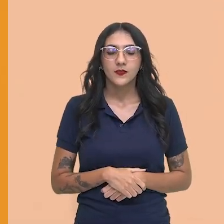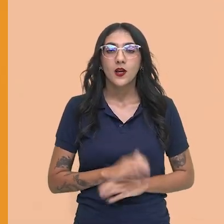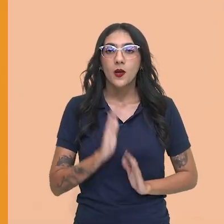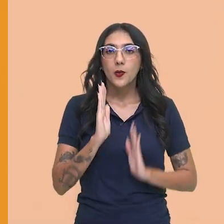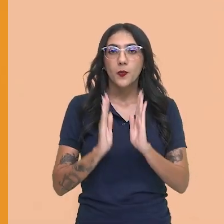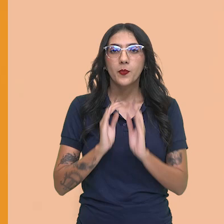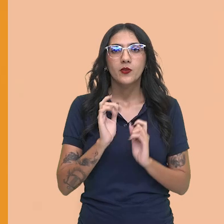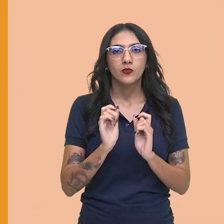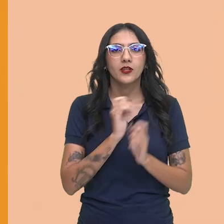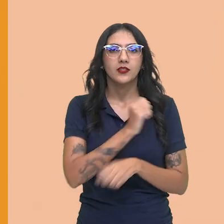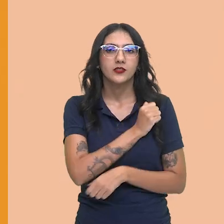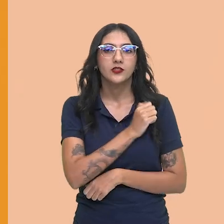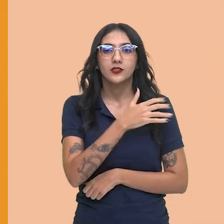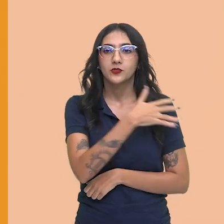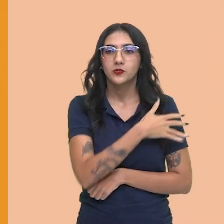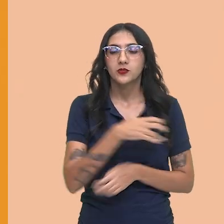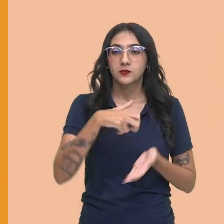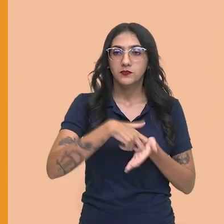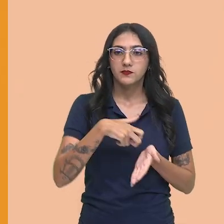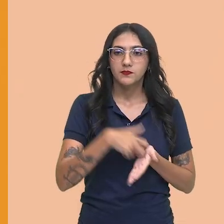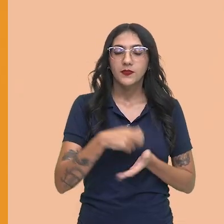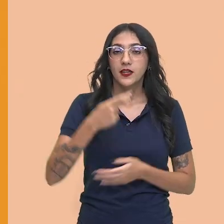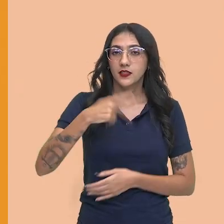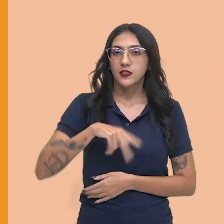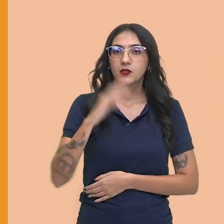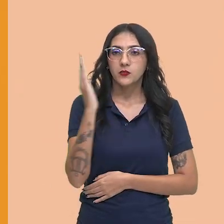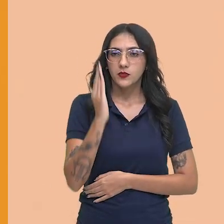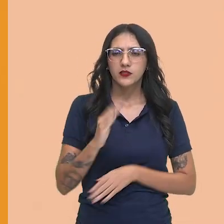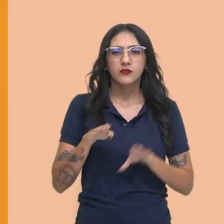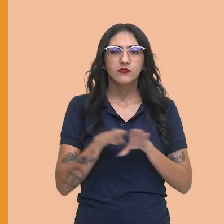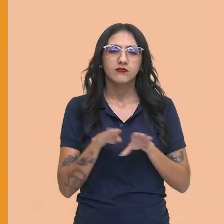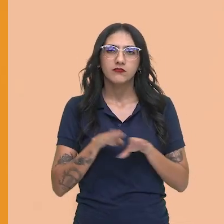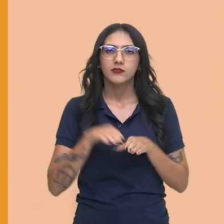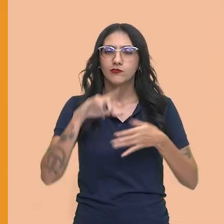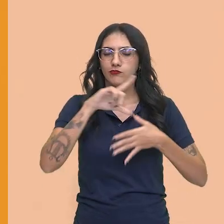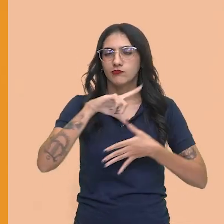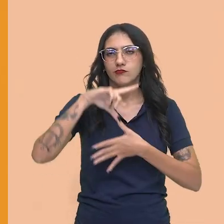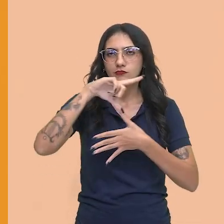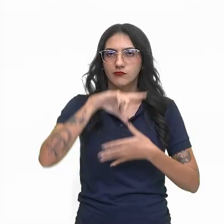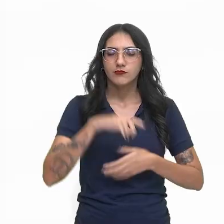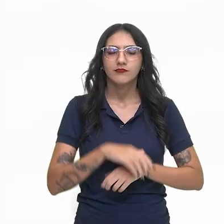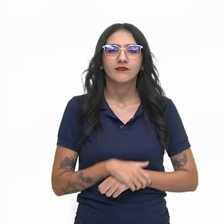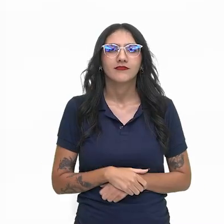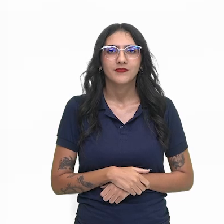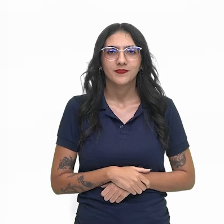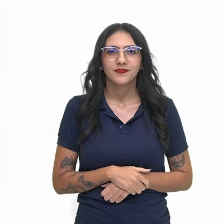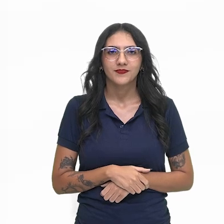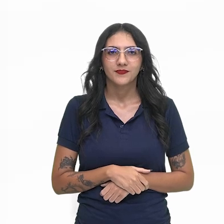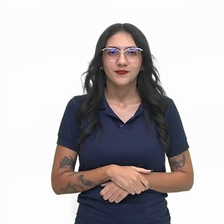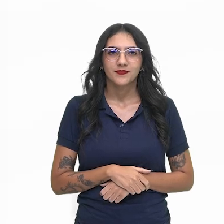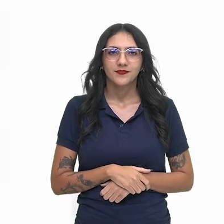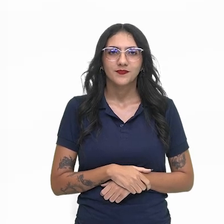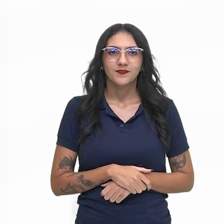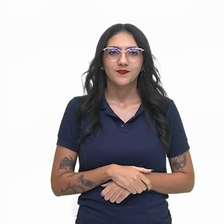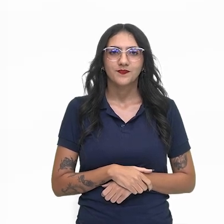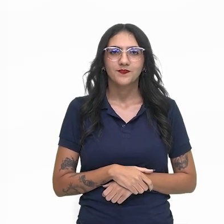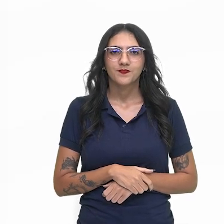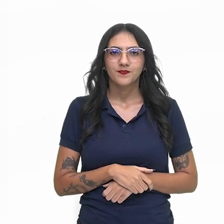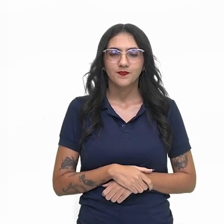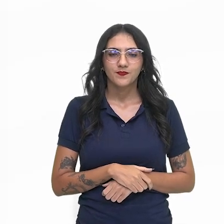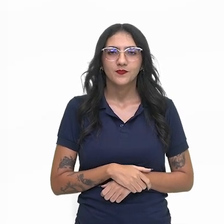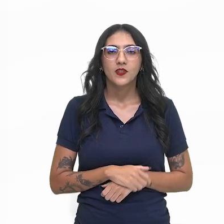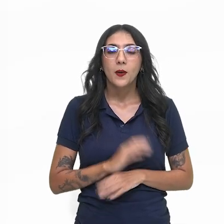ditadura no Brasil, né? E na América Latina, tá bem? Então vamos ao texto. Ditaduras